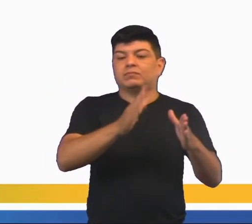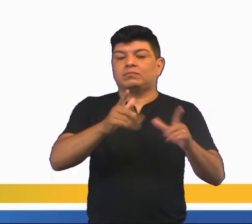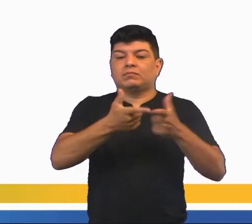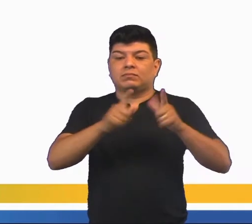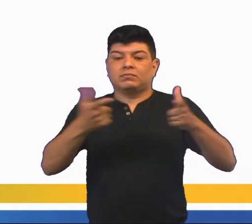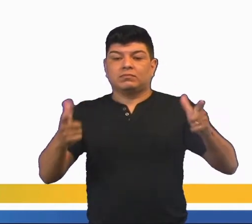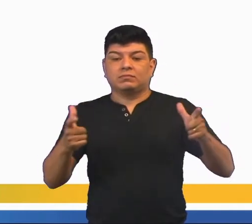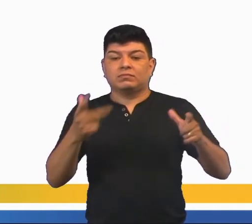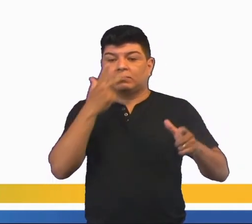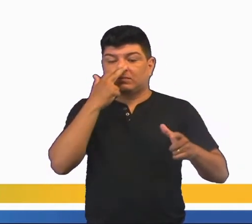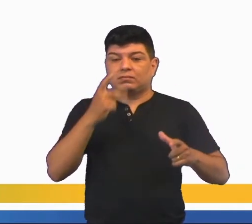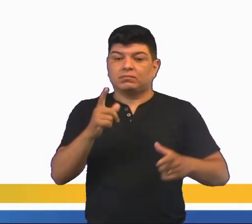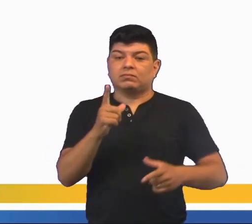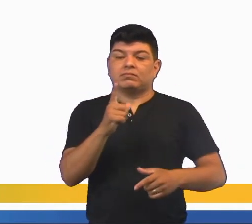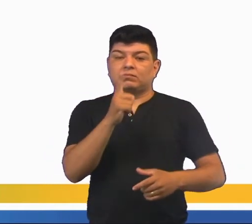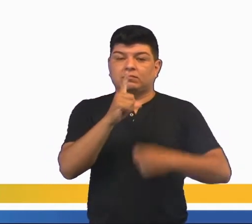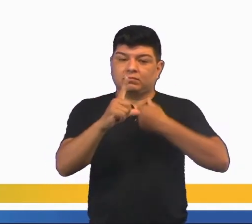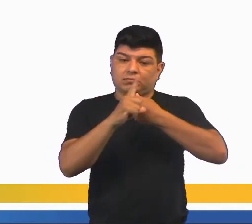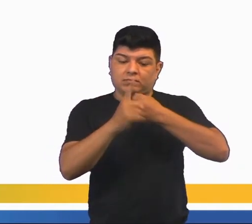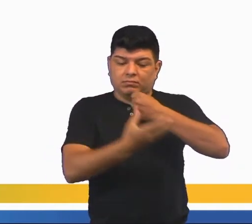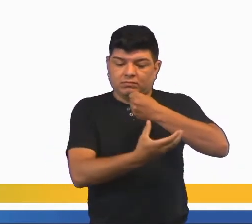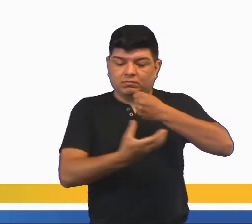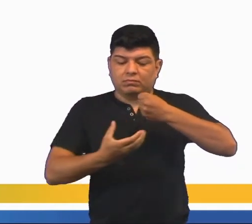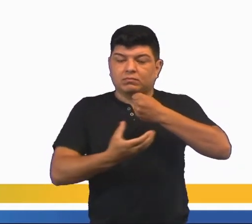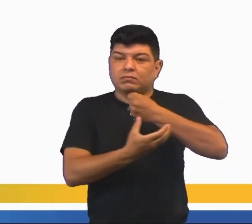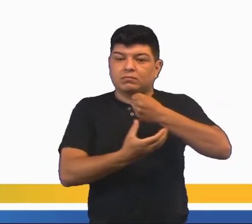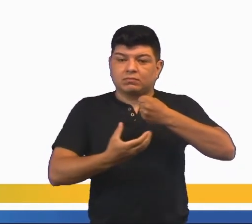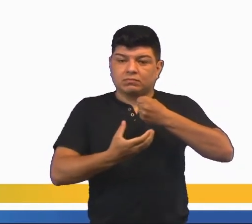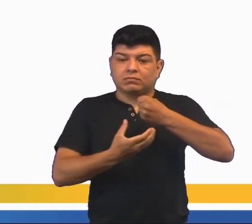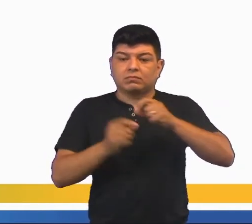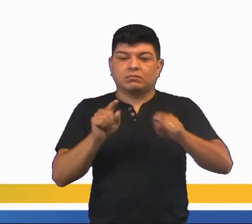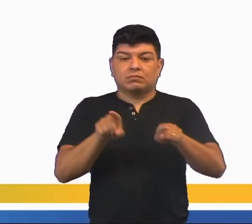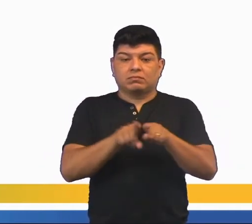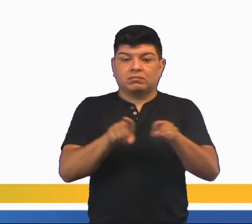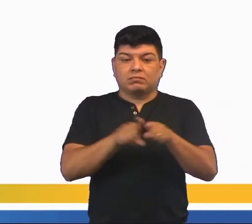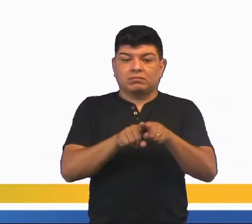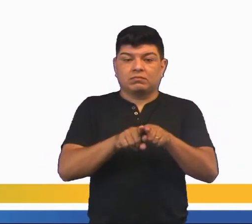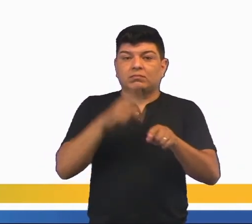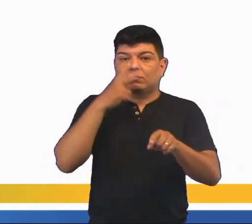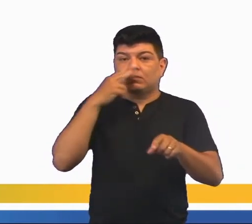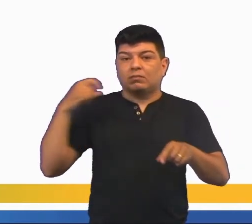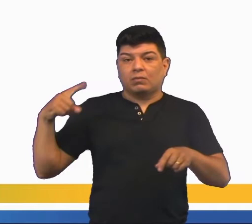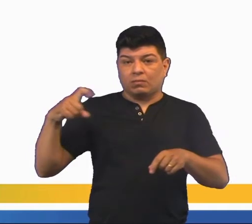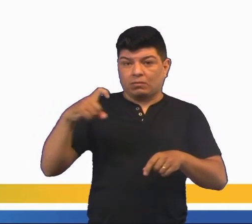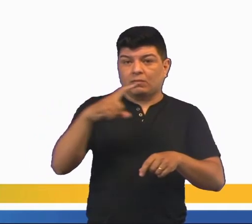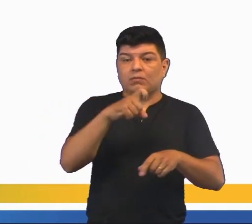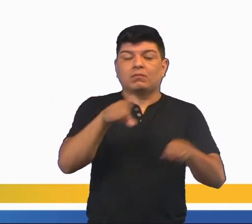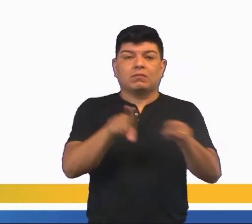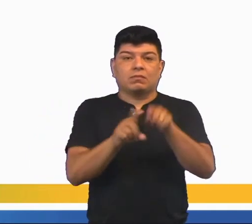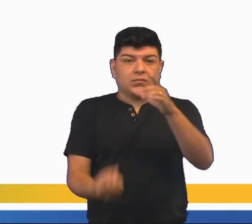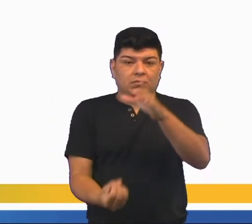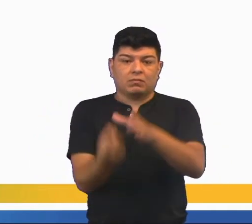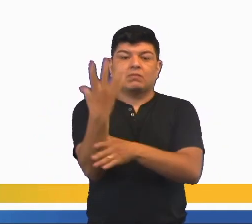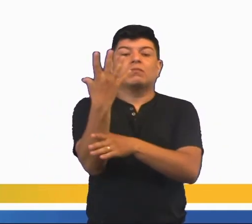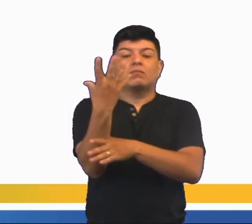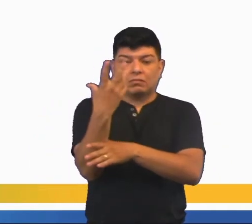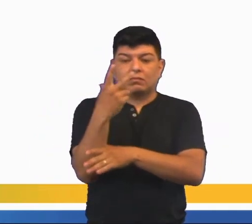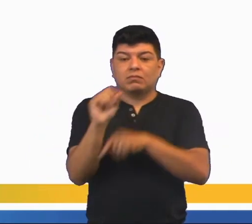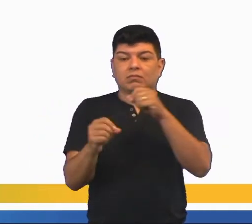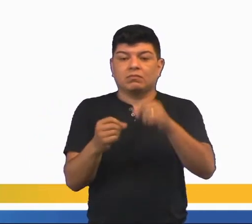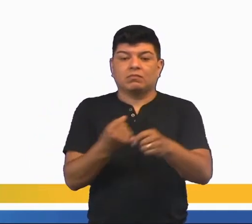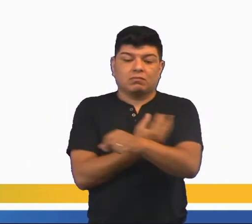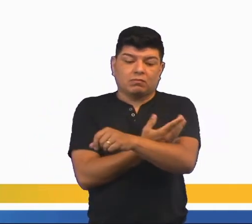nessa fase são o aumento do volume dos testículos, produção de espermatozoides, surgimento dos